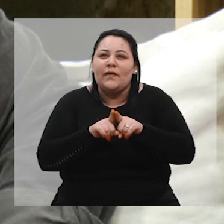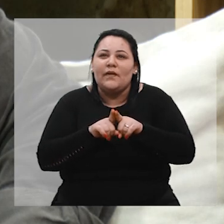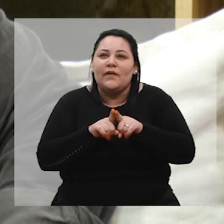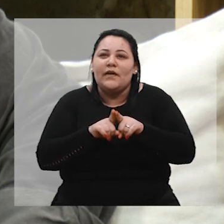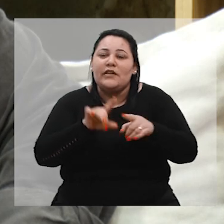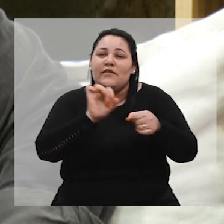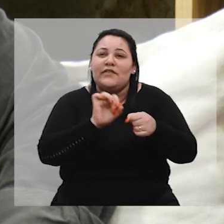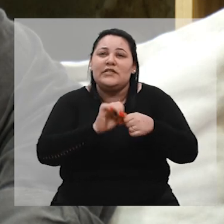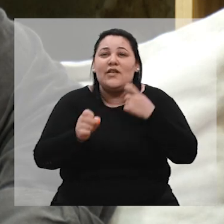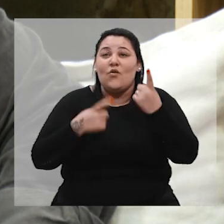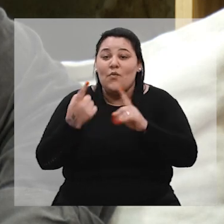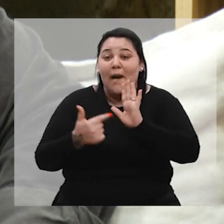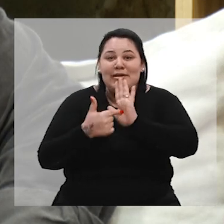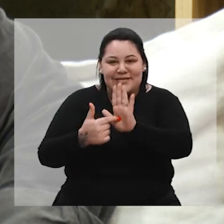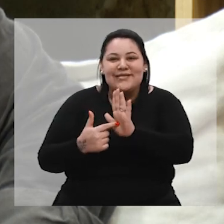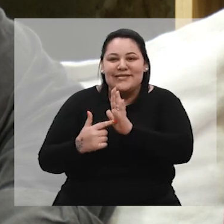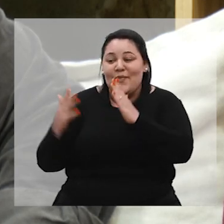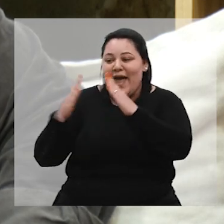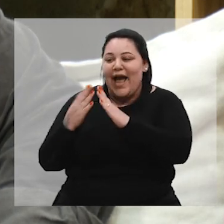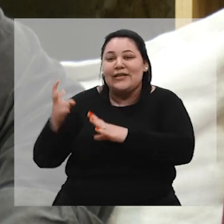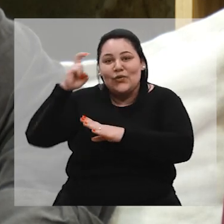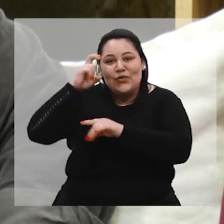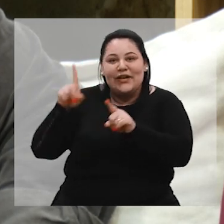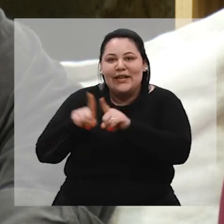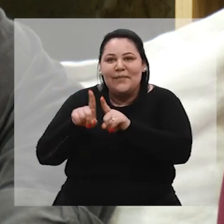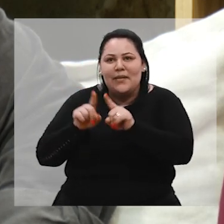grupo de teatro que estava fazendo